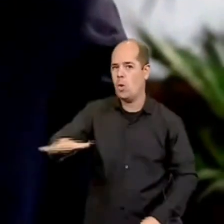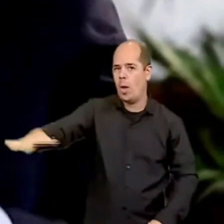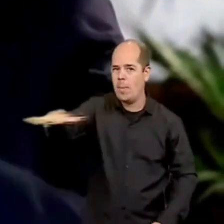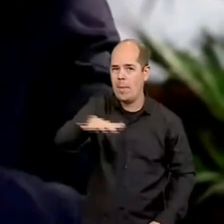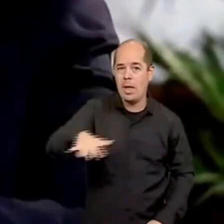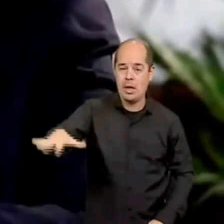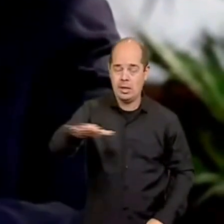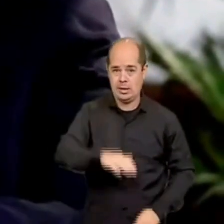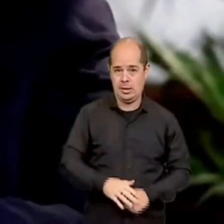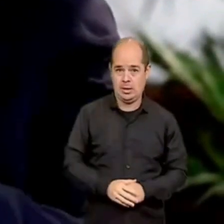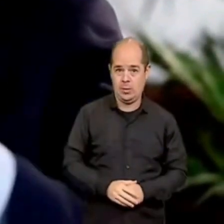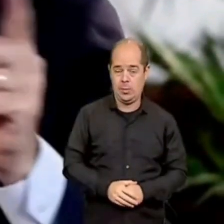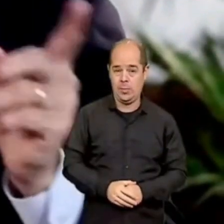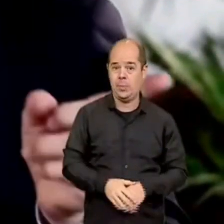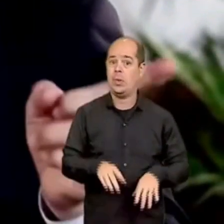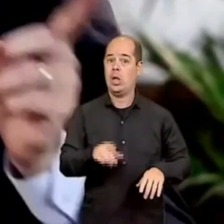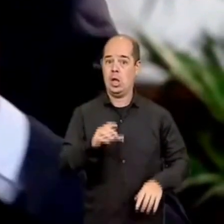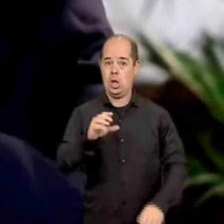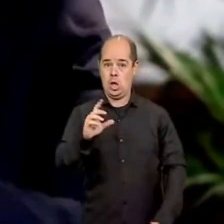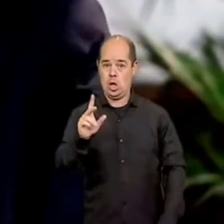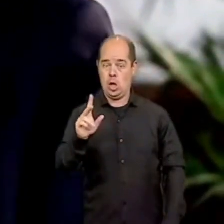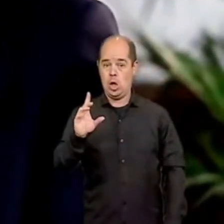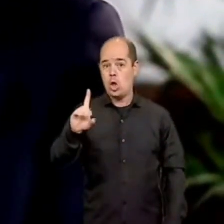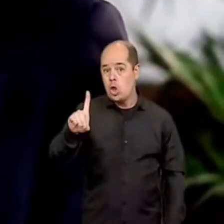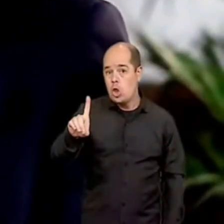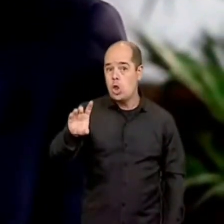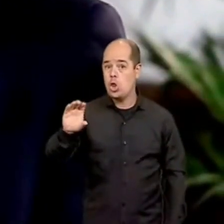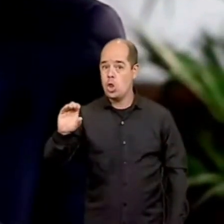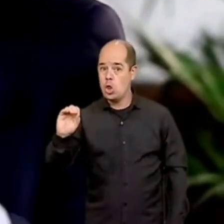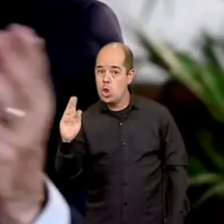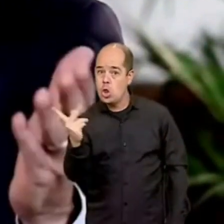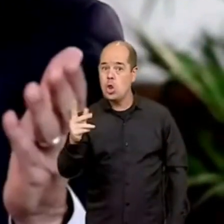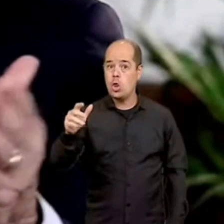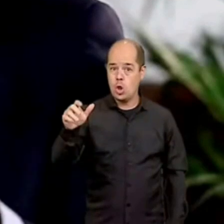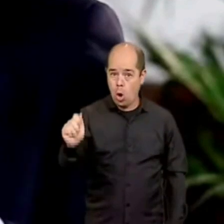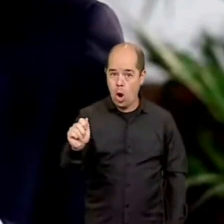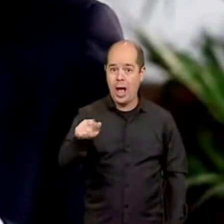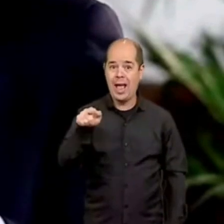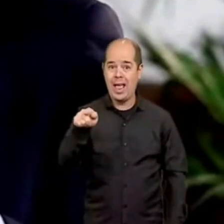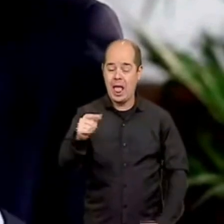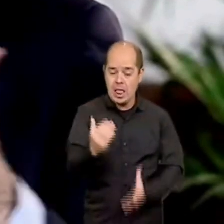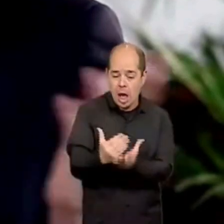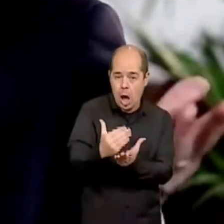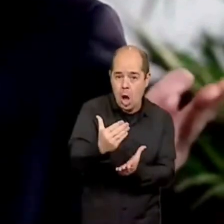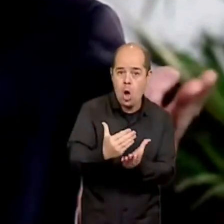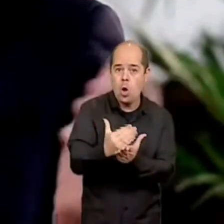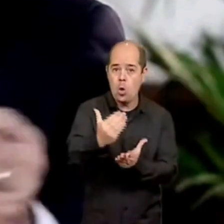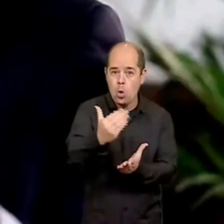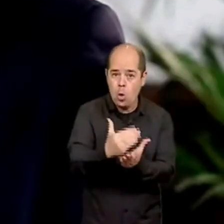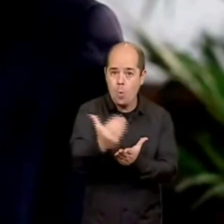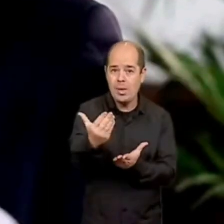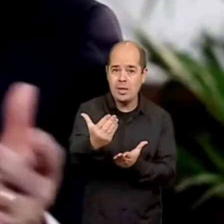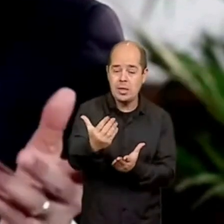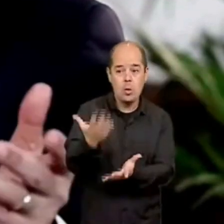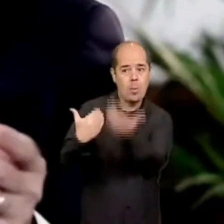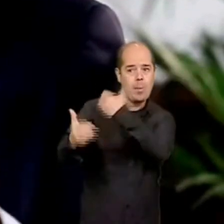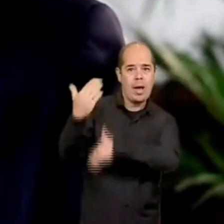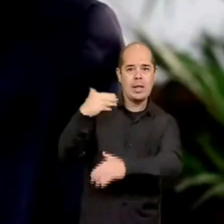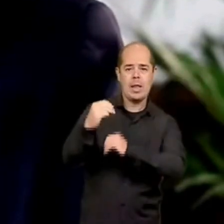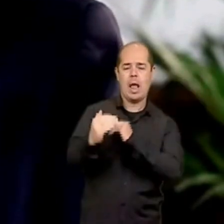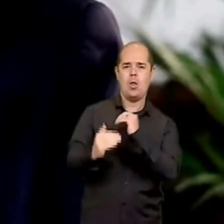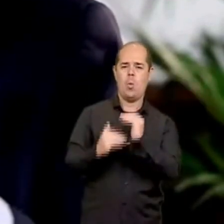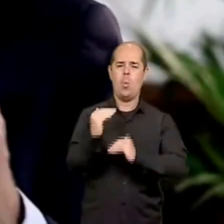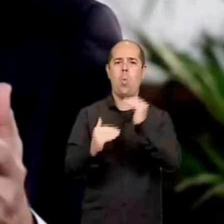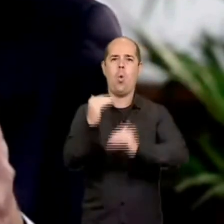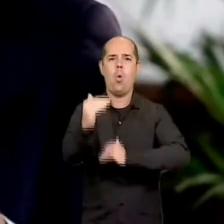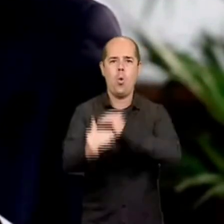está começando o processo que a Arábia Saudita está concluindo. Na COP o país foi celebrado, o Brasil foi